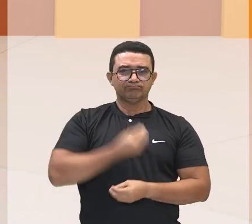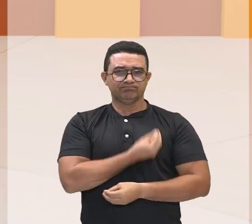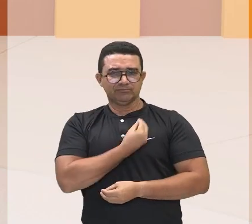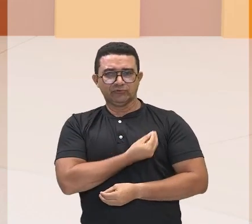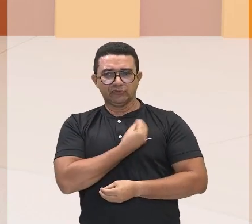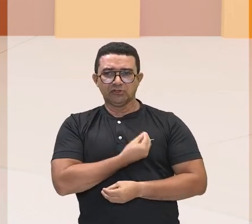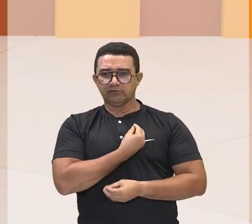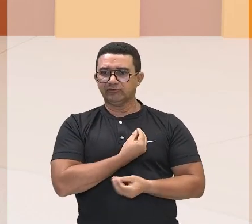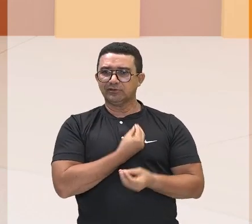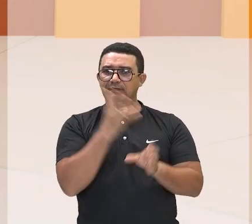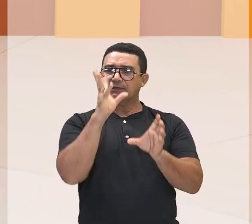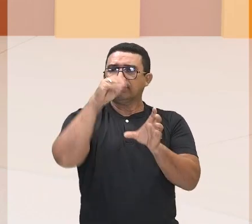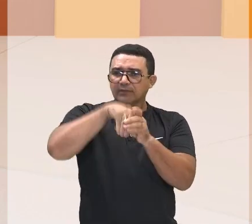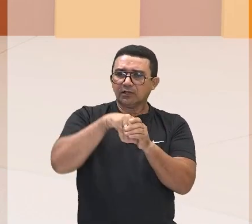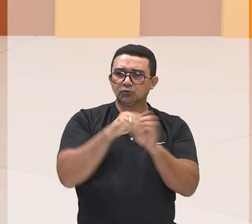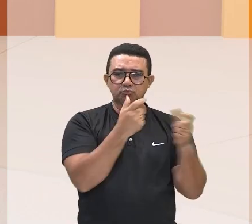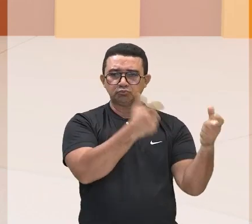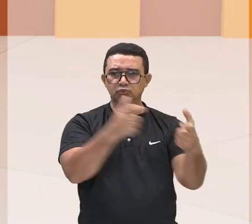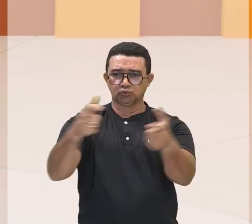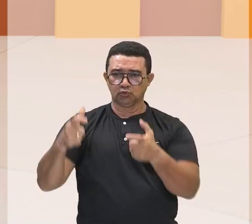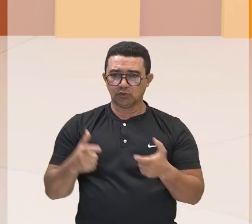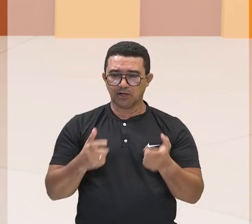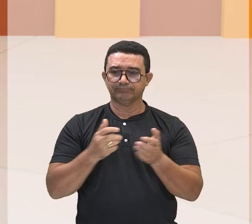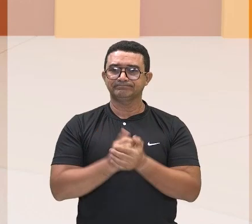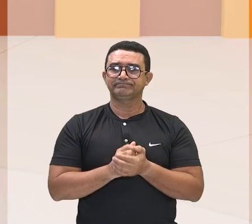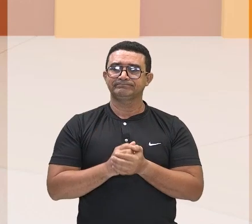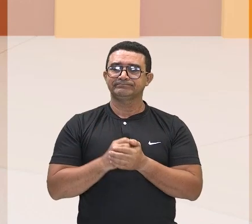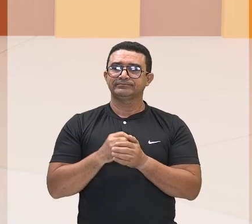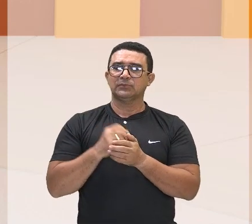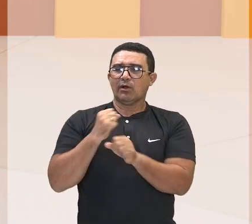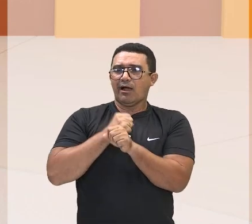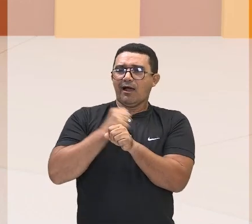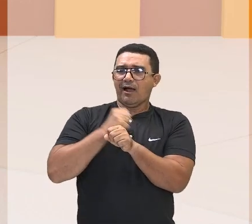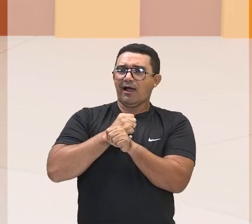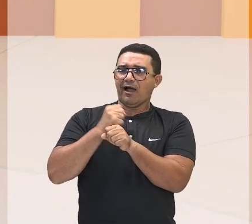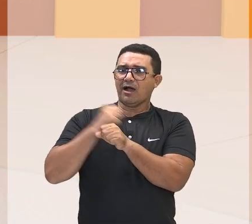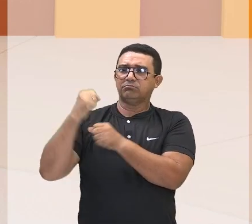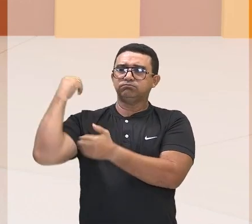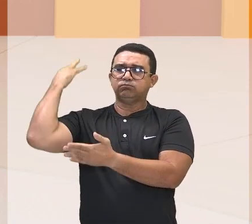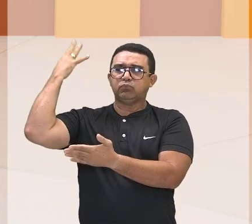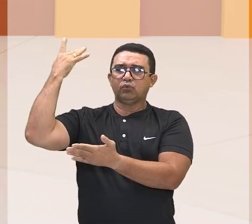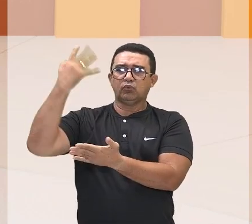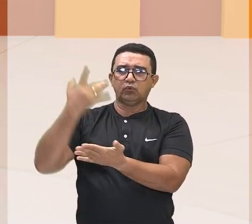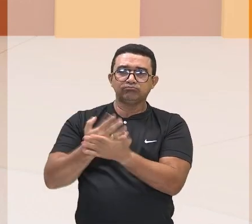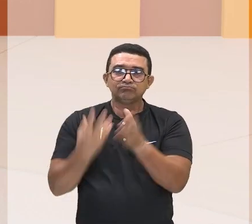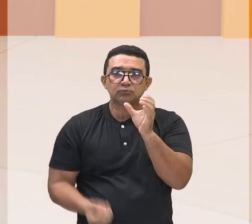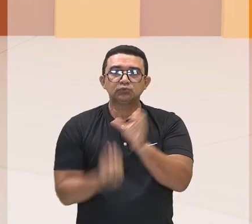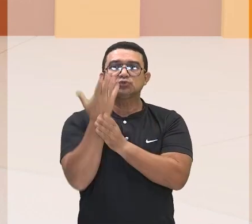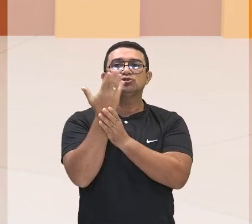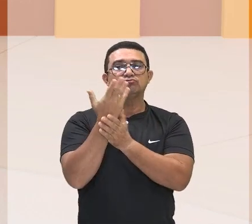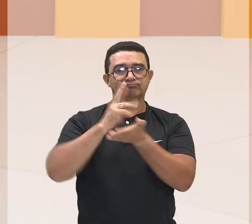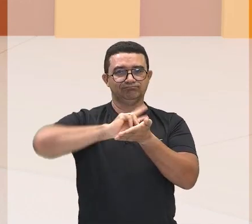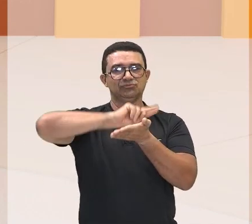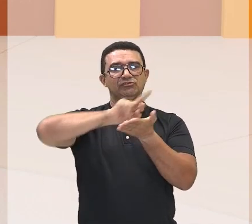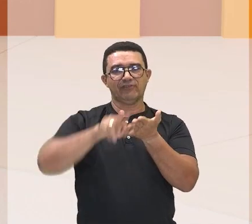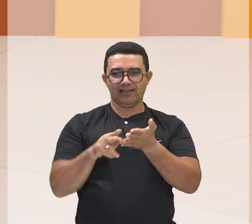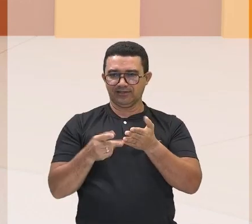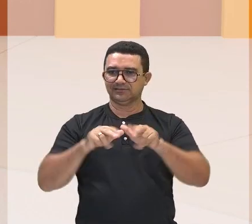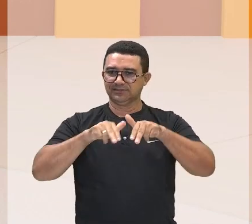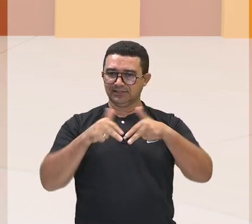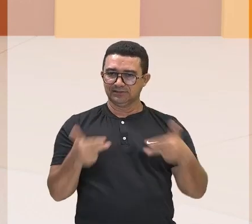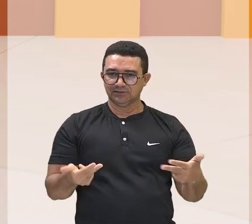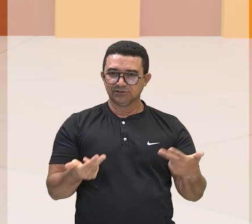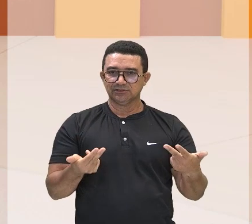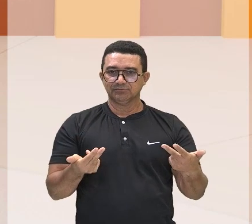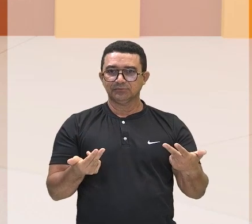naquele determinado local. Então, com o passar dos anos, gente, foram surgindo aí diferentes etnias, na